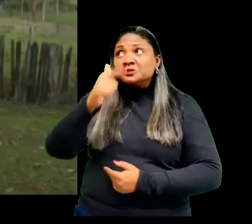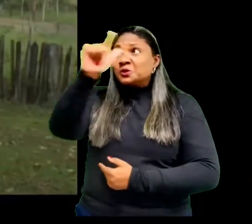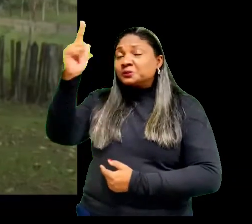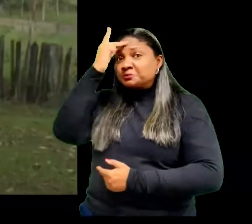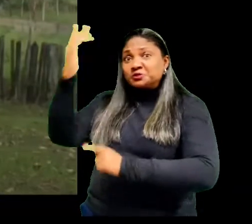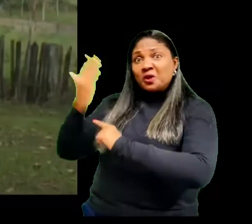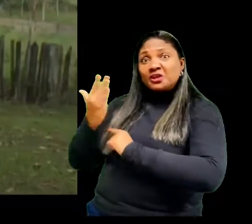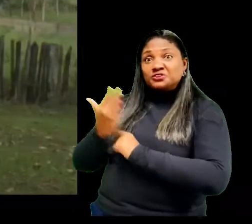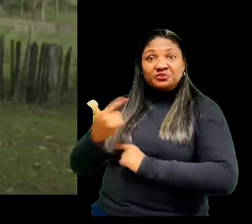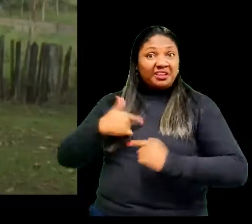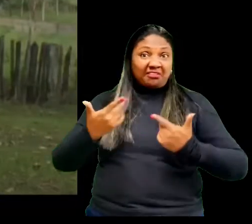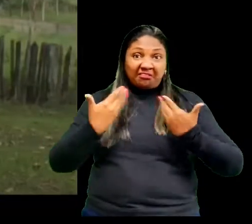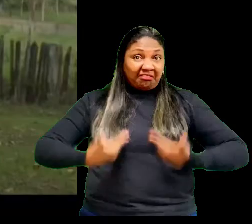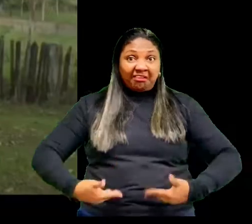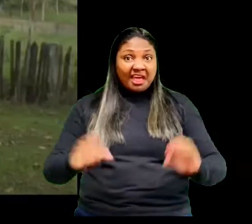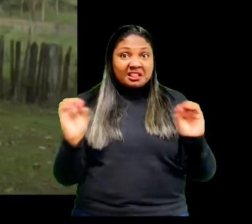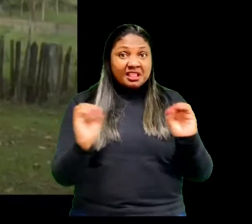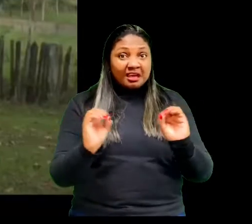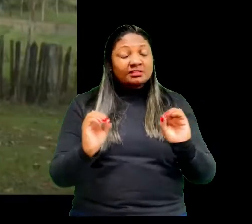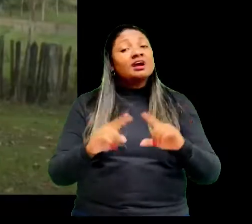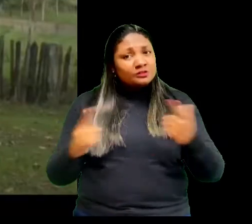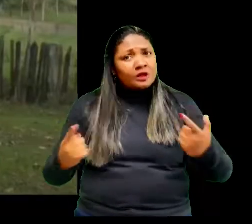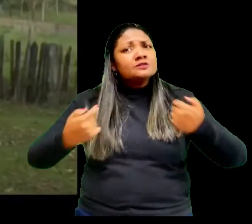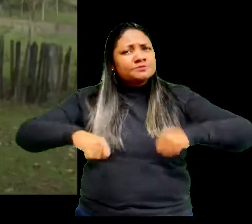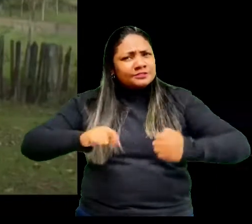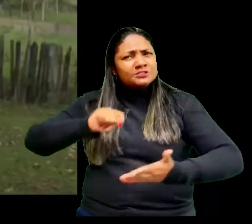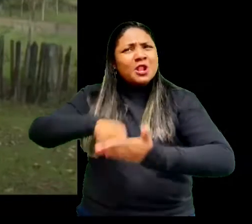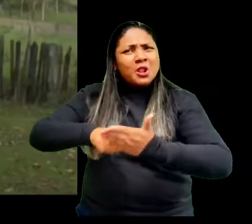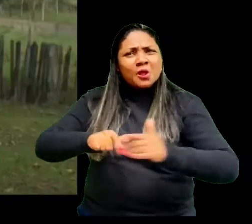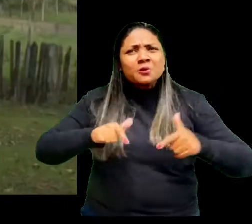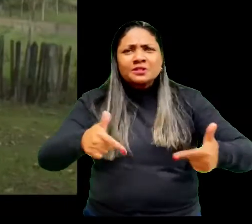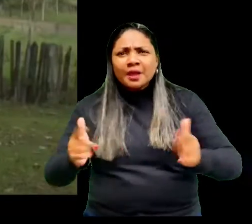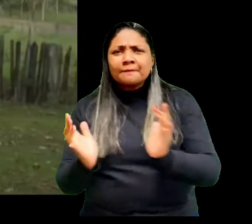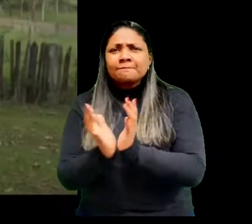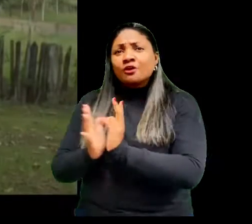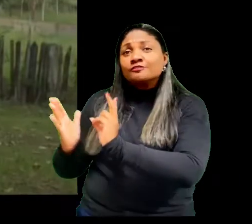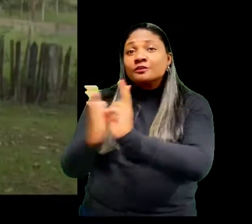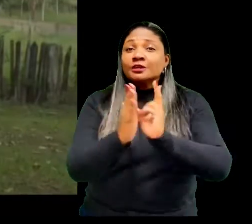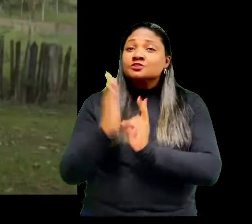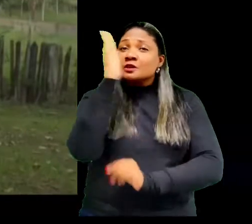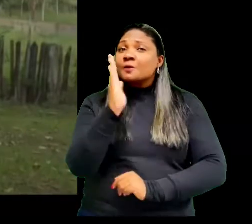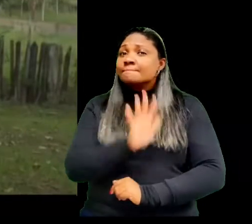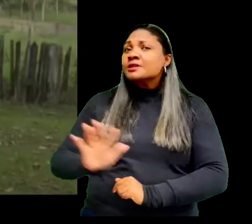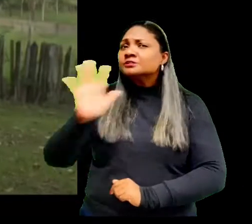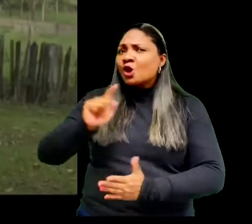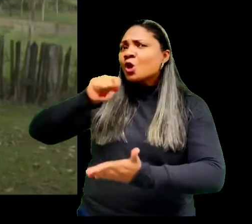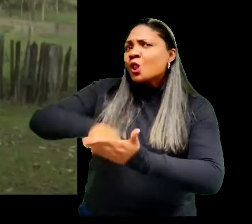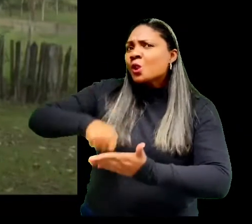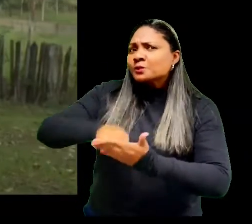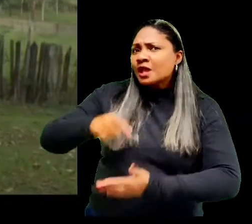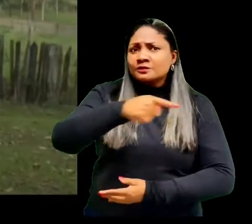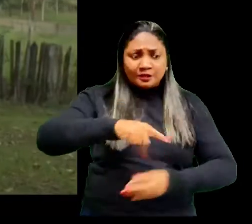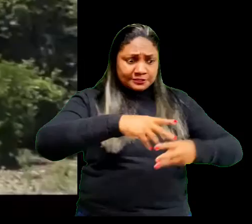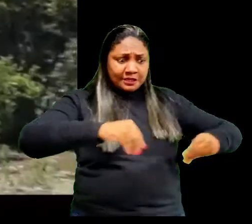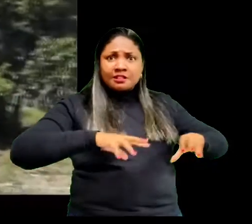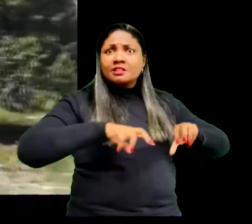de outras pessoas, a gente não vai ter nada, né? E nós mesmo que temos que lutar, os nossos indígenas em todo o Brasil, para lutar pelo benefício da demarcação